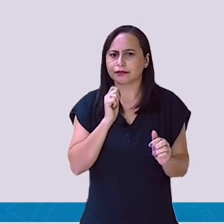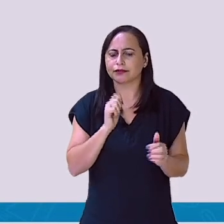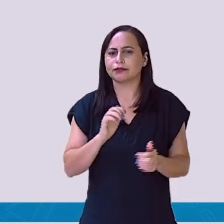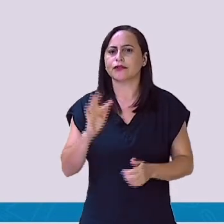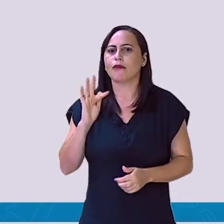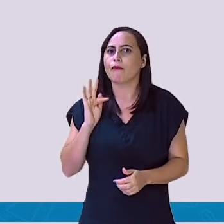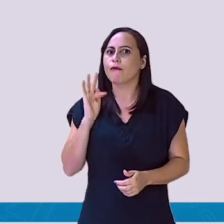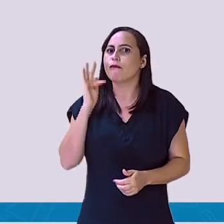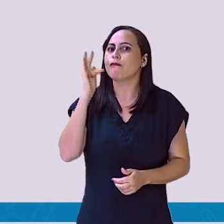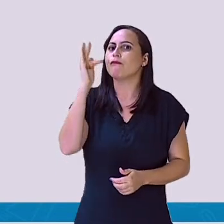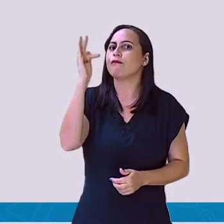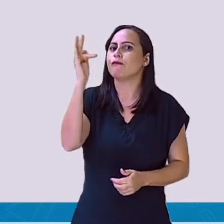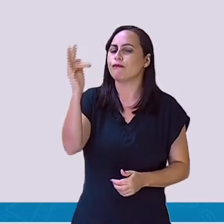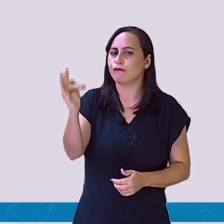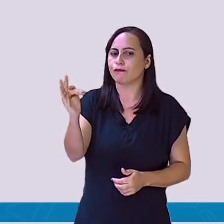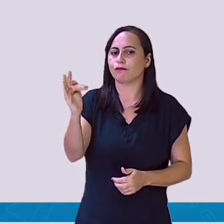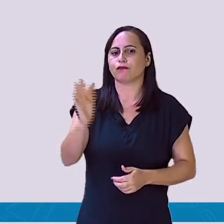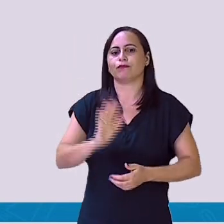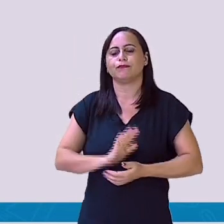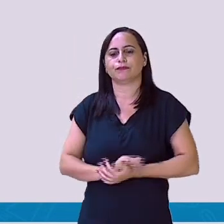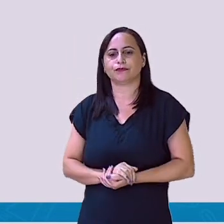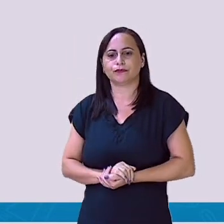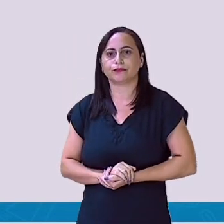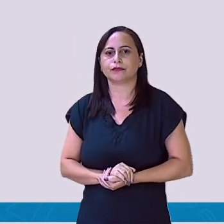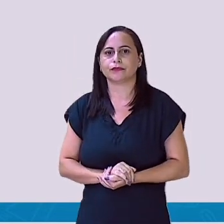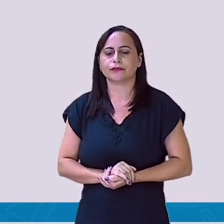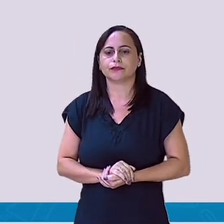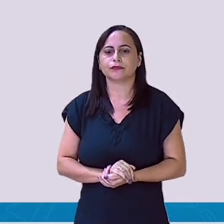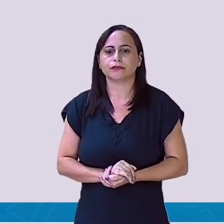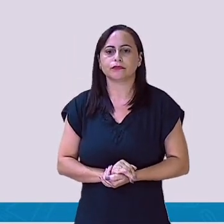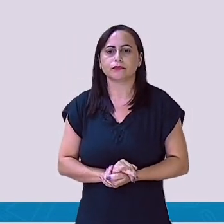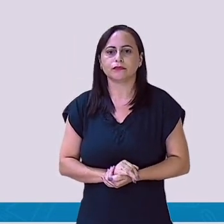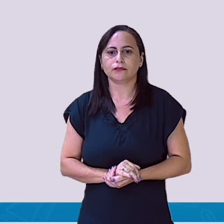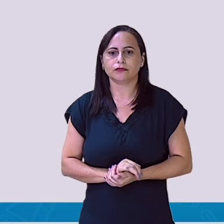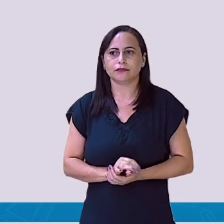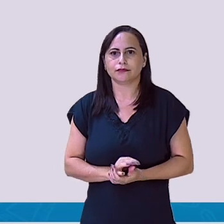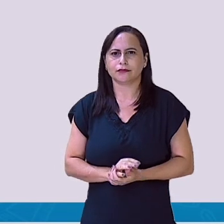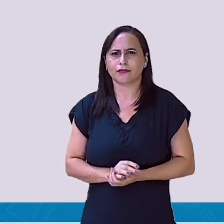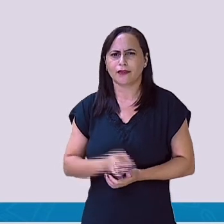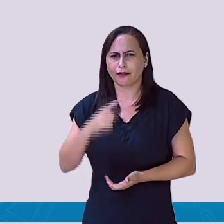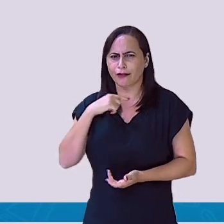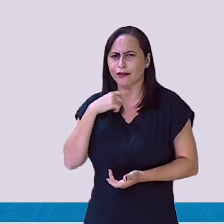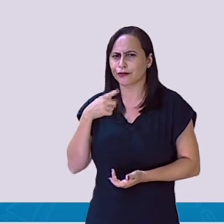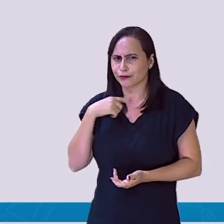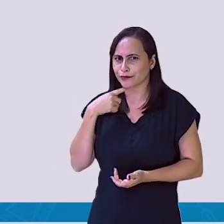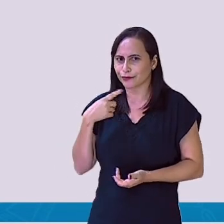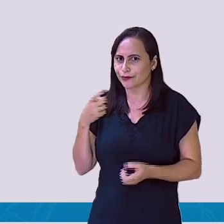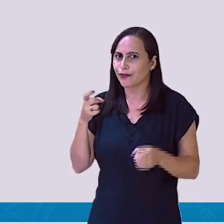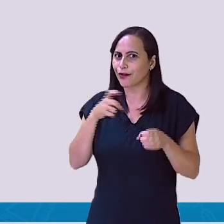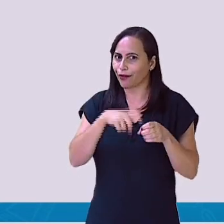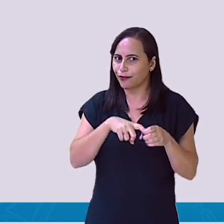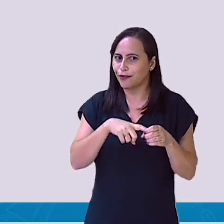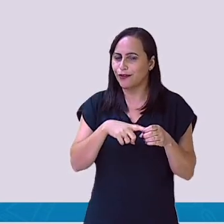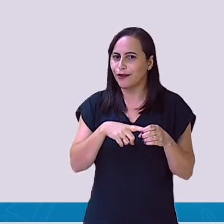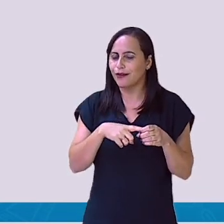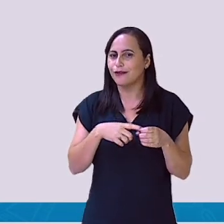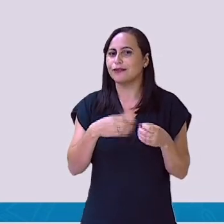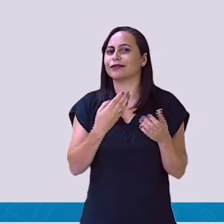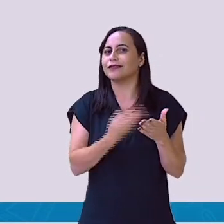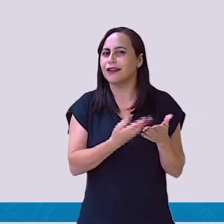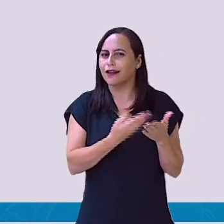e no futuro eu colocarei. Ficou alguma dúvida? Volta na aula dos